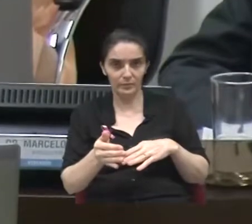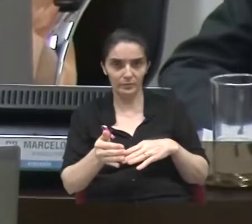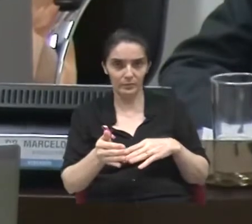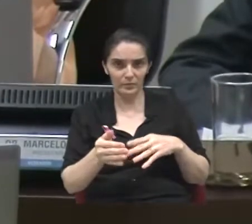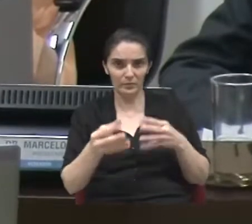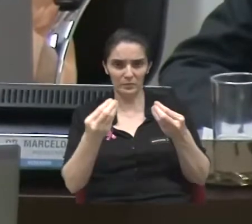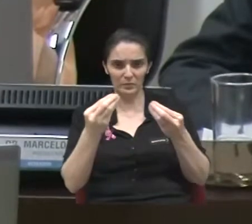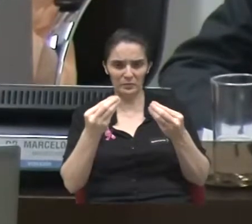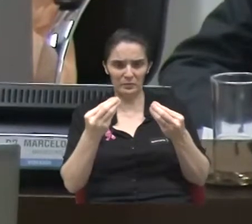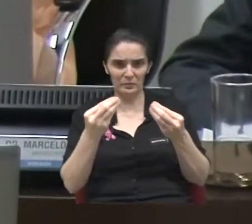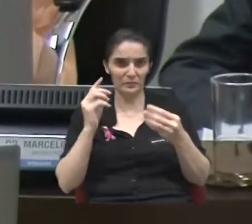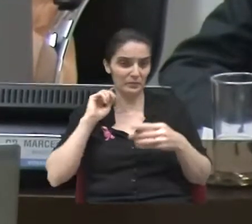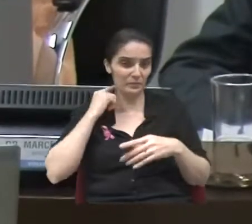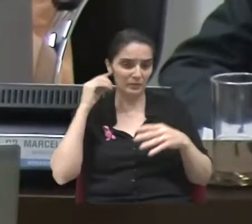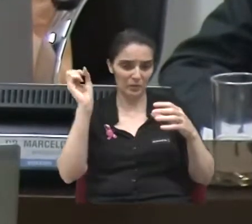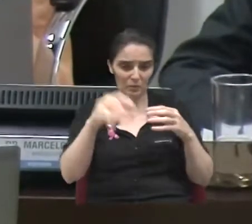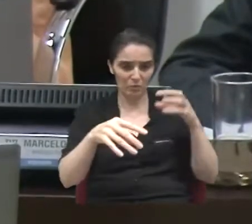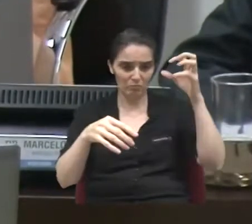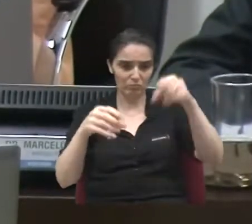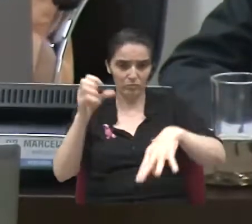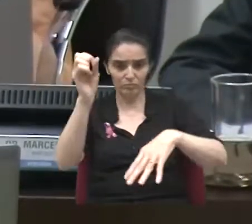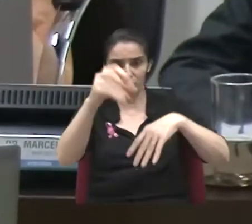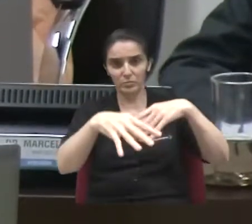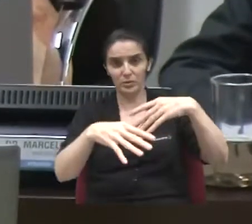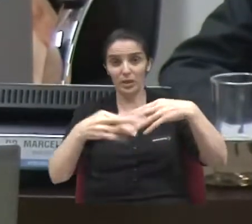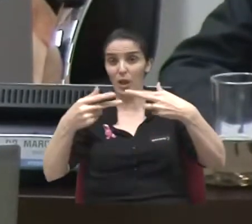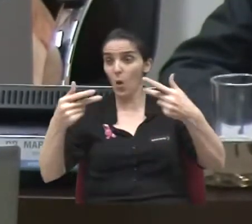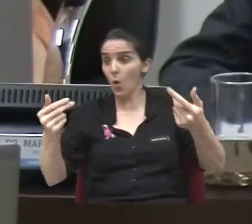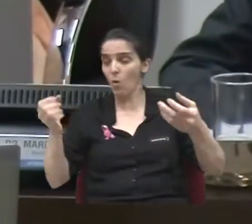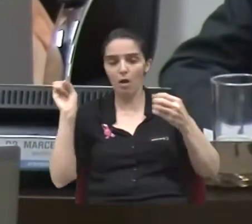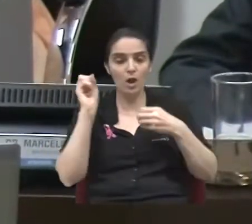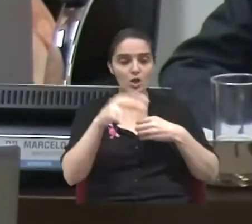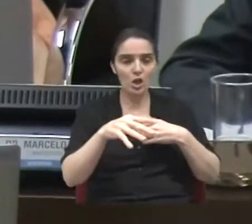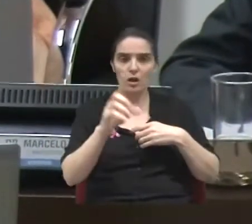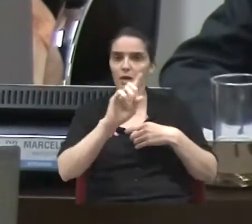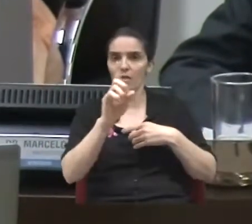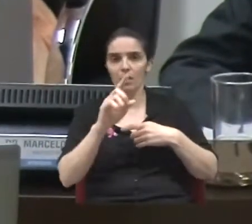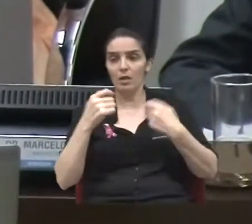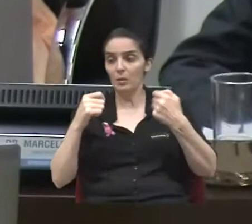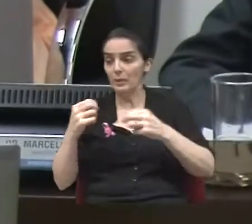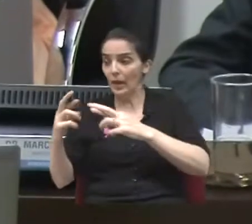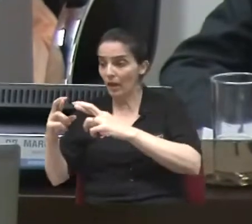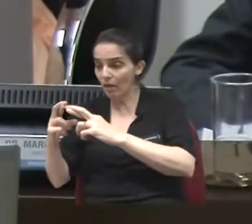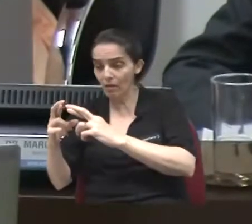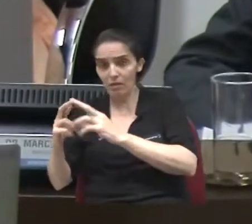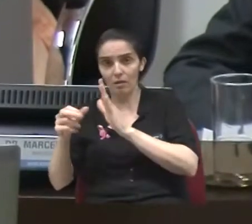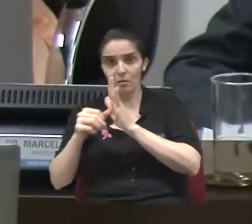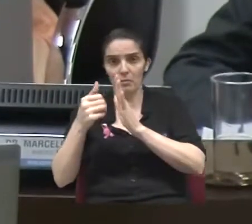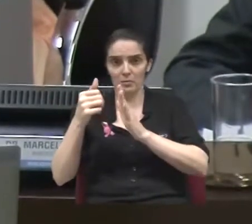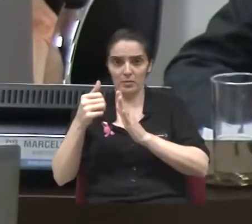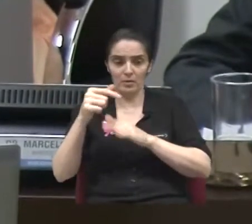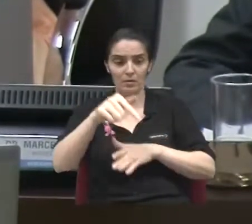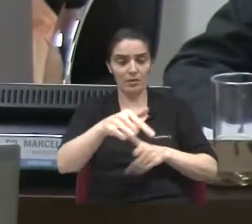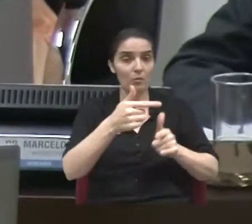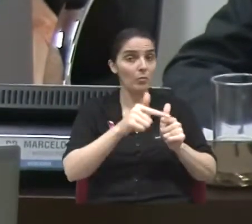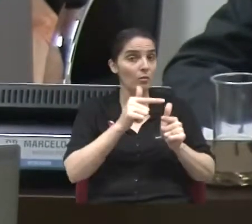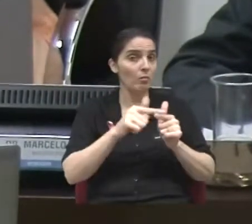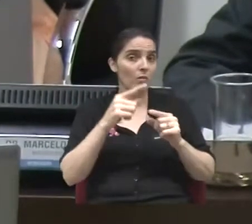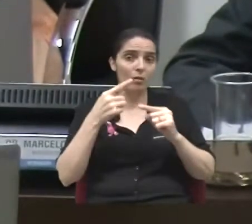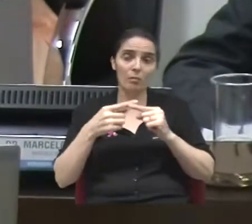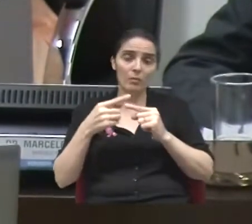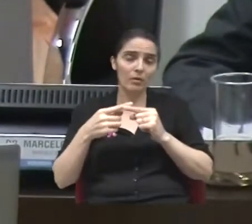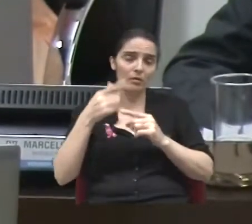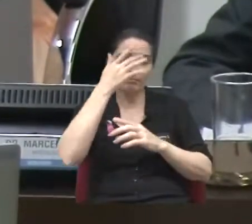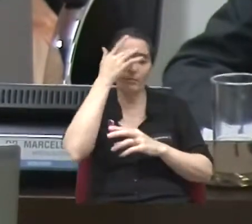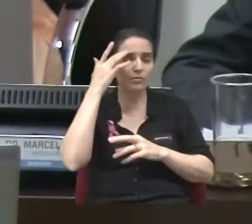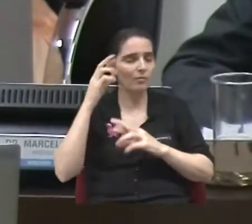chega ao aterro que não precisaria chegar. Então, o grande problema que nós temos hoje no aterro é por causa dessa questão da coleta, é uma coisa